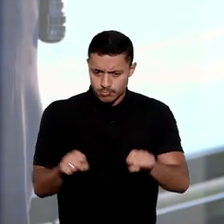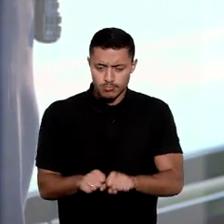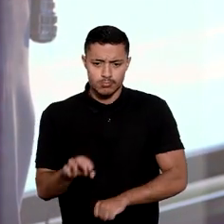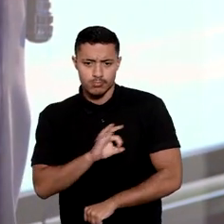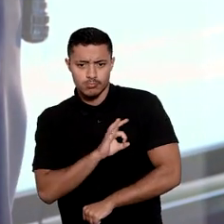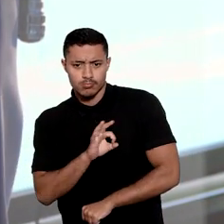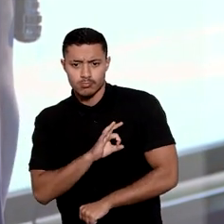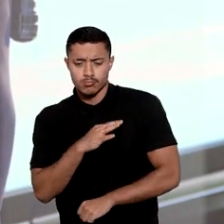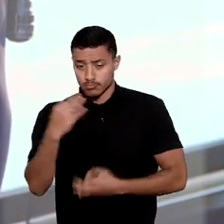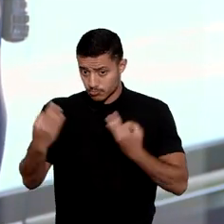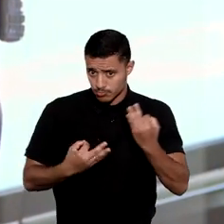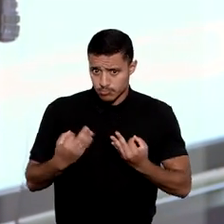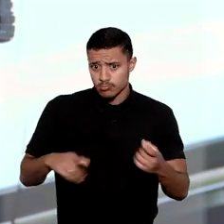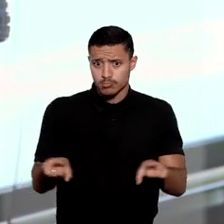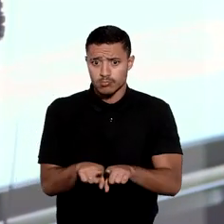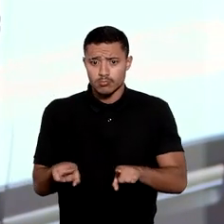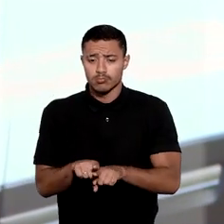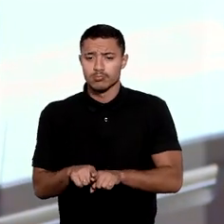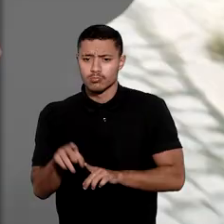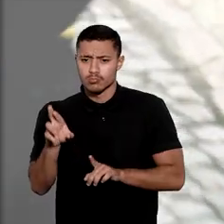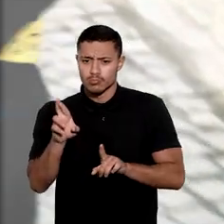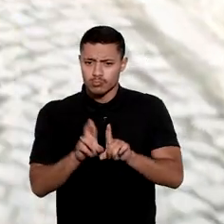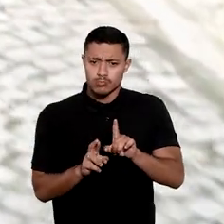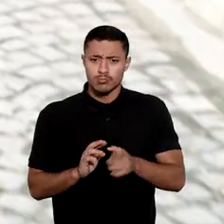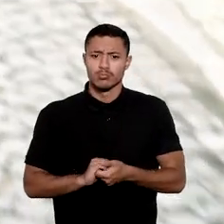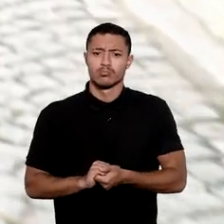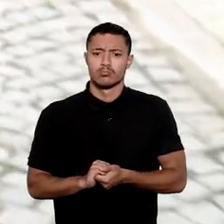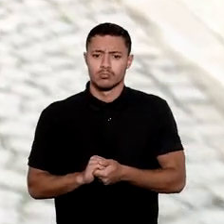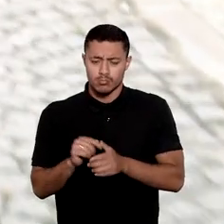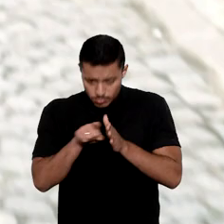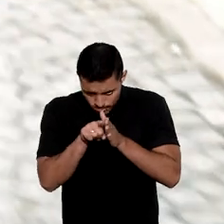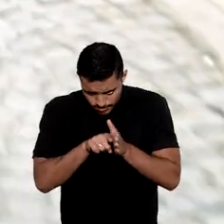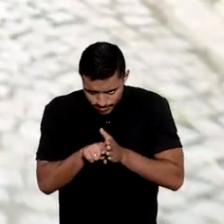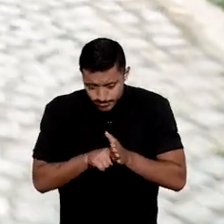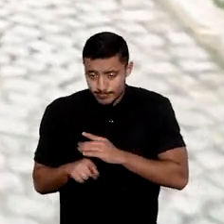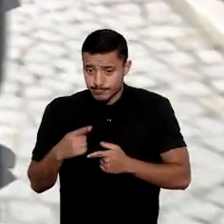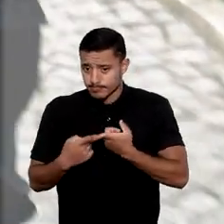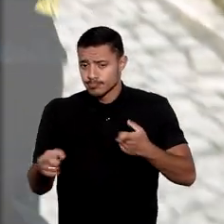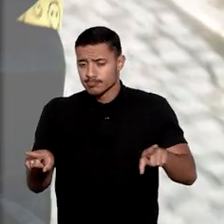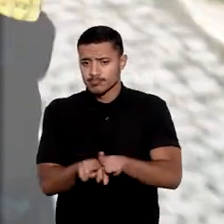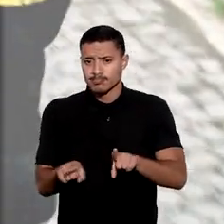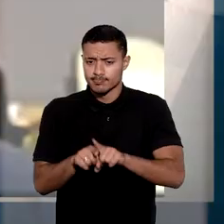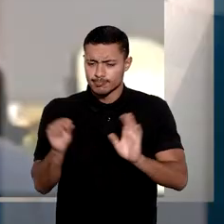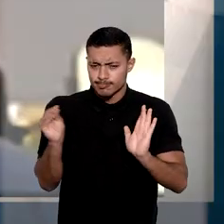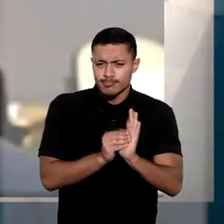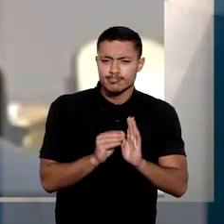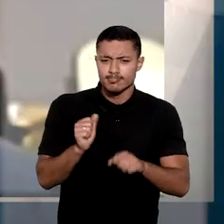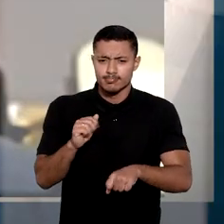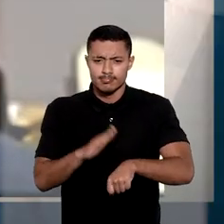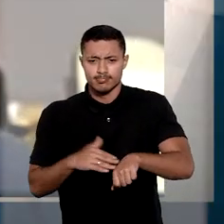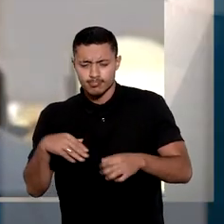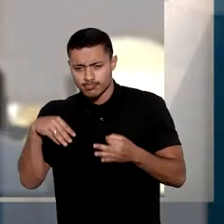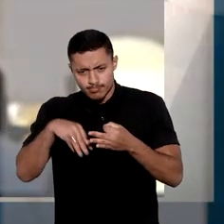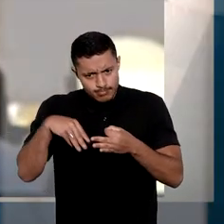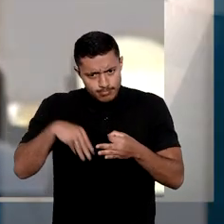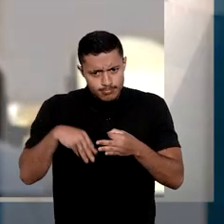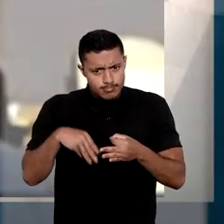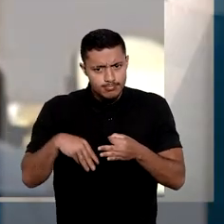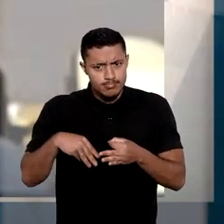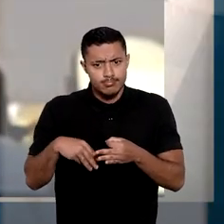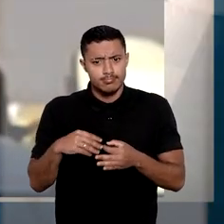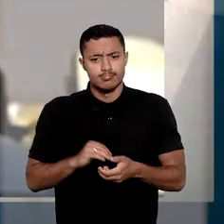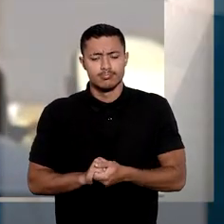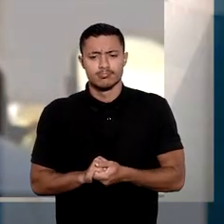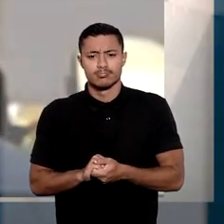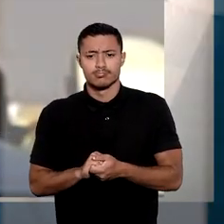Pública e da Justiça em relação às diligências investigativas. Mas também marcou o que foi chamado pelo ministro Rogério Schietti